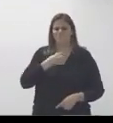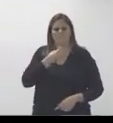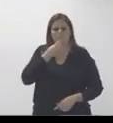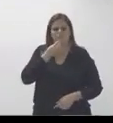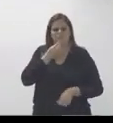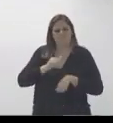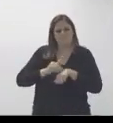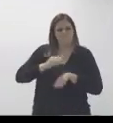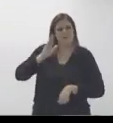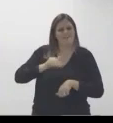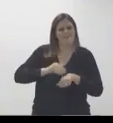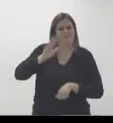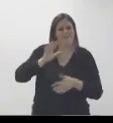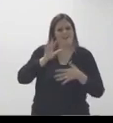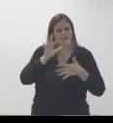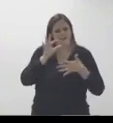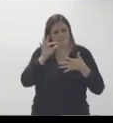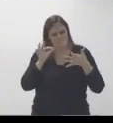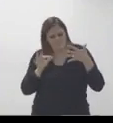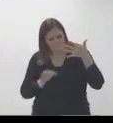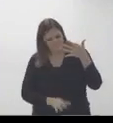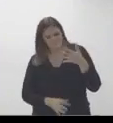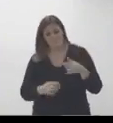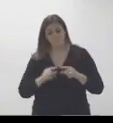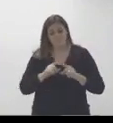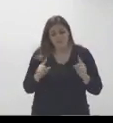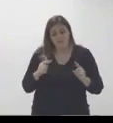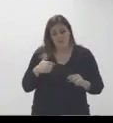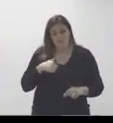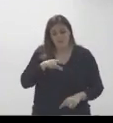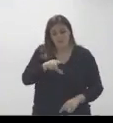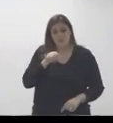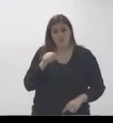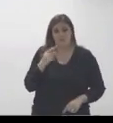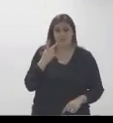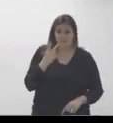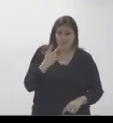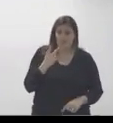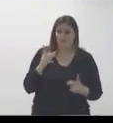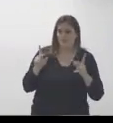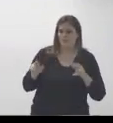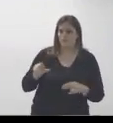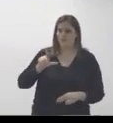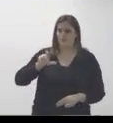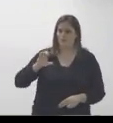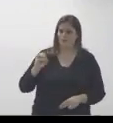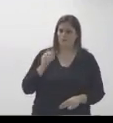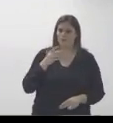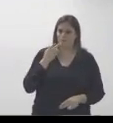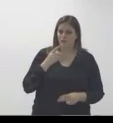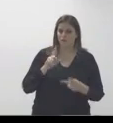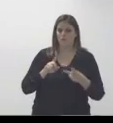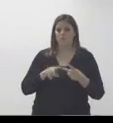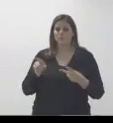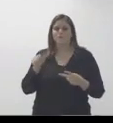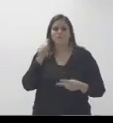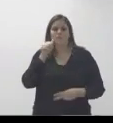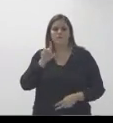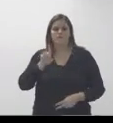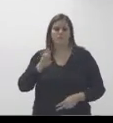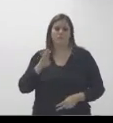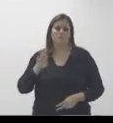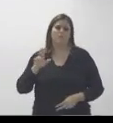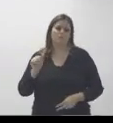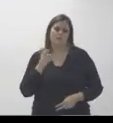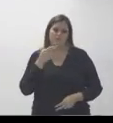questões importantes e eu queria só selecionar duas para tocar uma da fala do léo e da doutora débora começando pela sala do léo